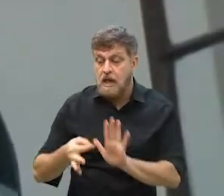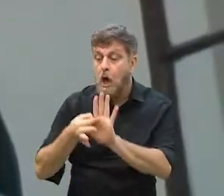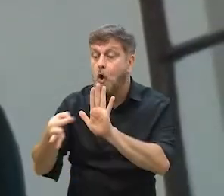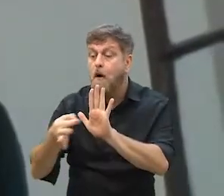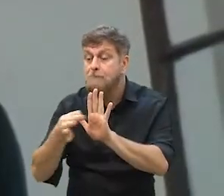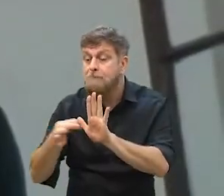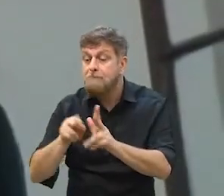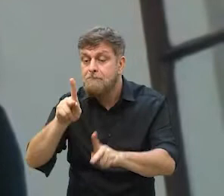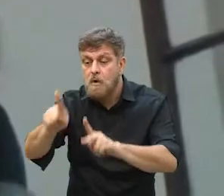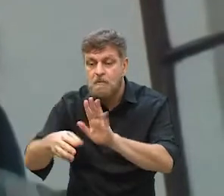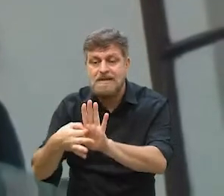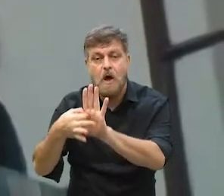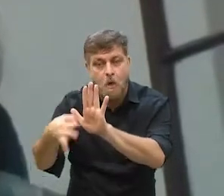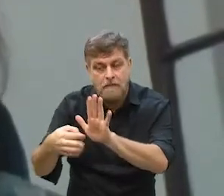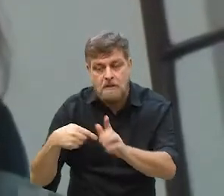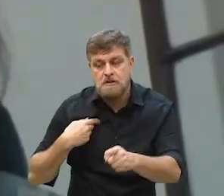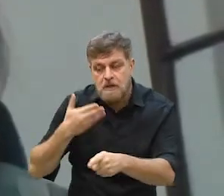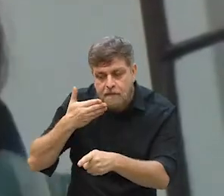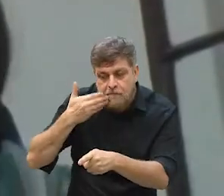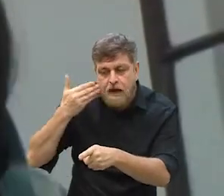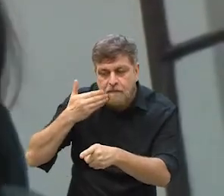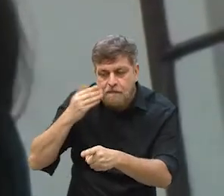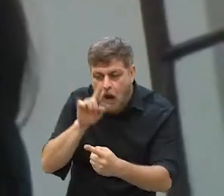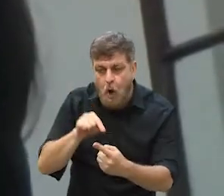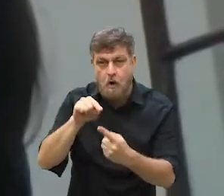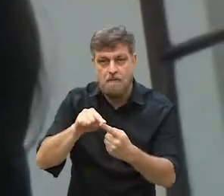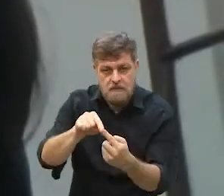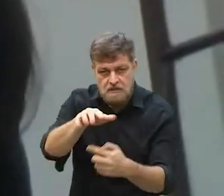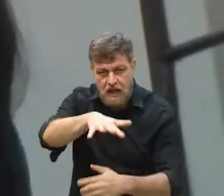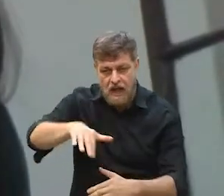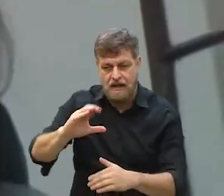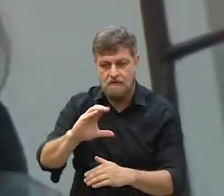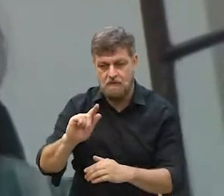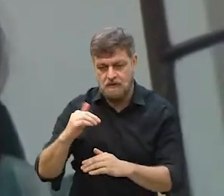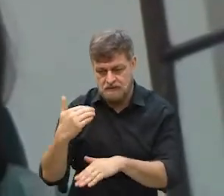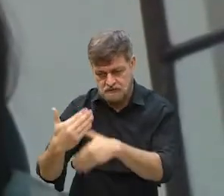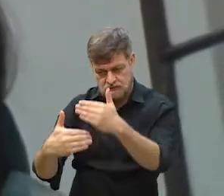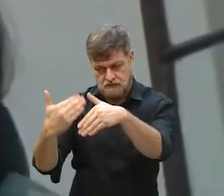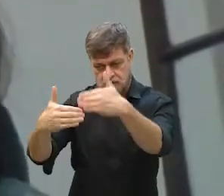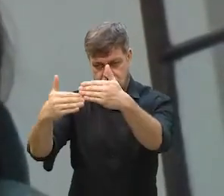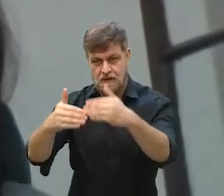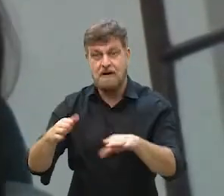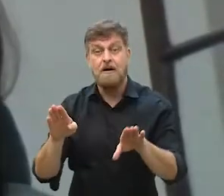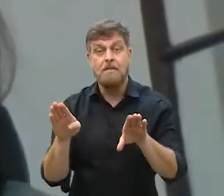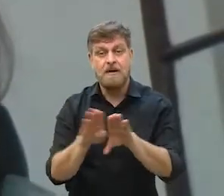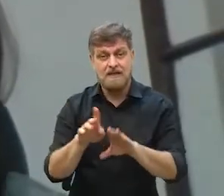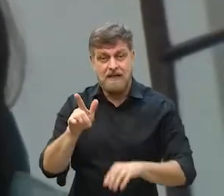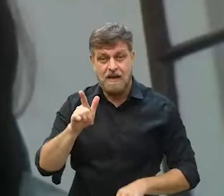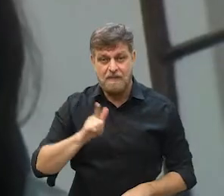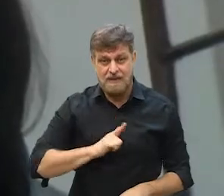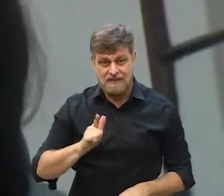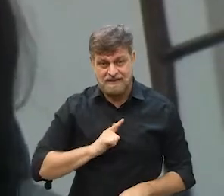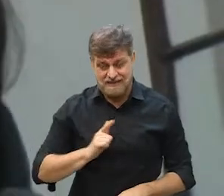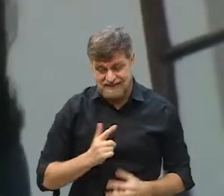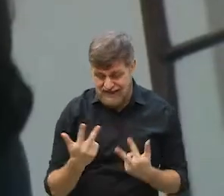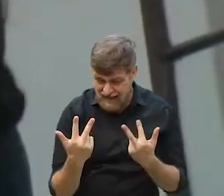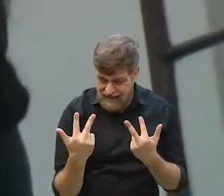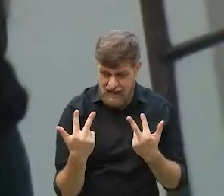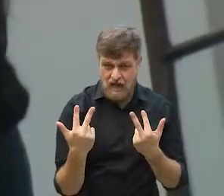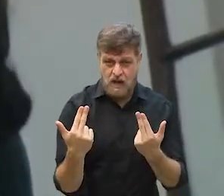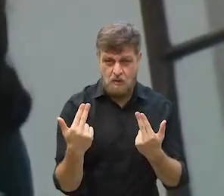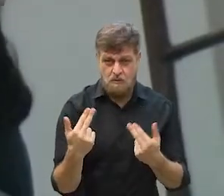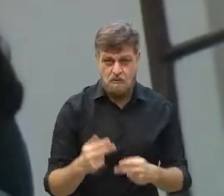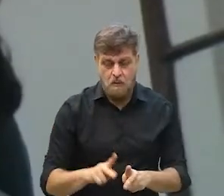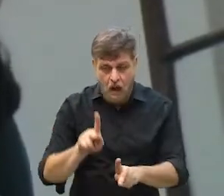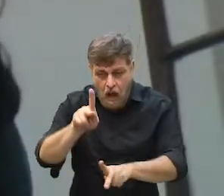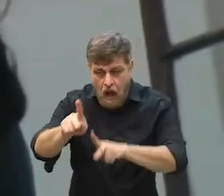essas populações para que o desenvolvimento chegue, mas chegue também na medida